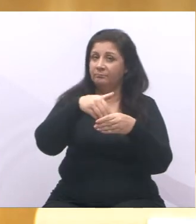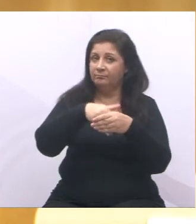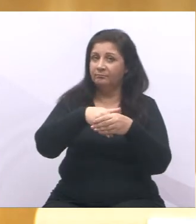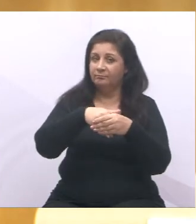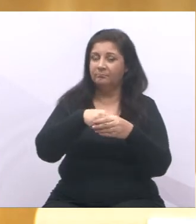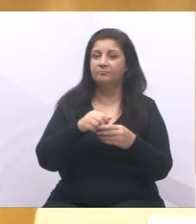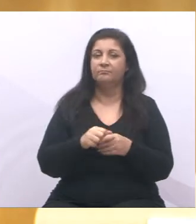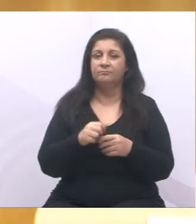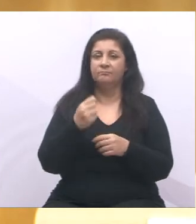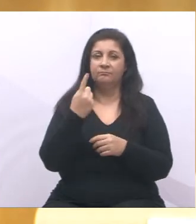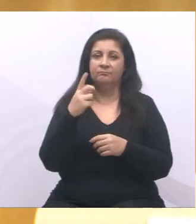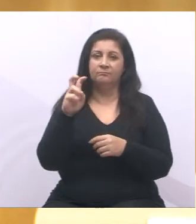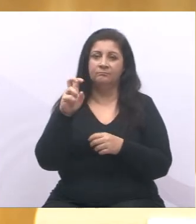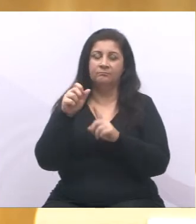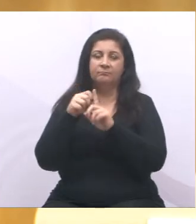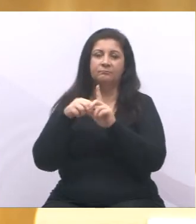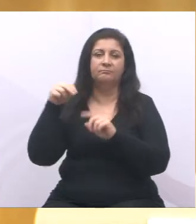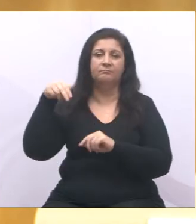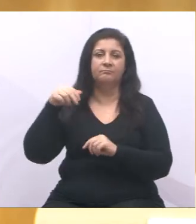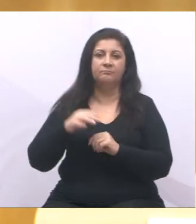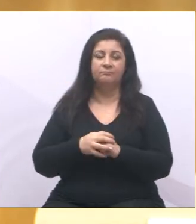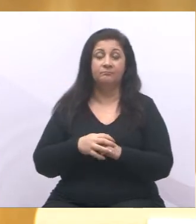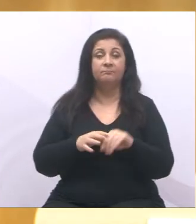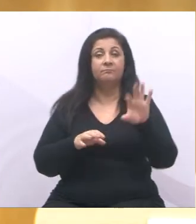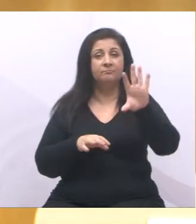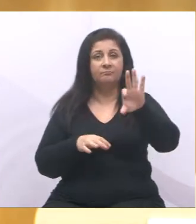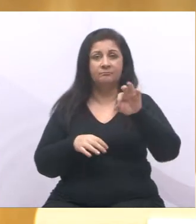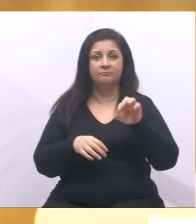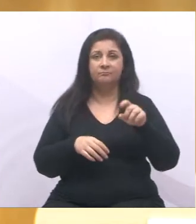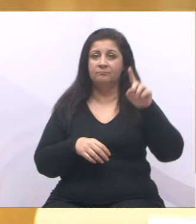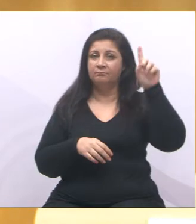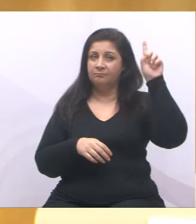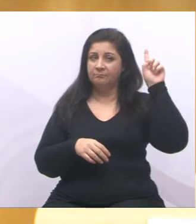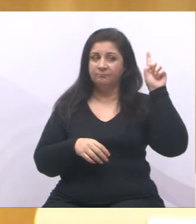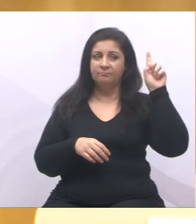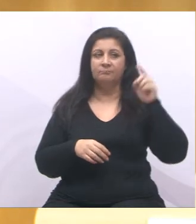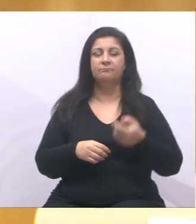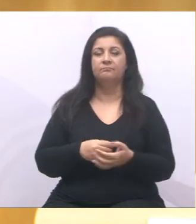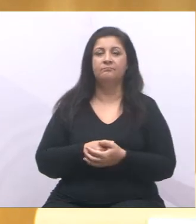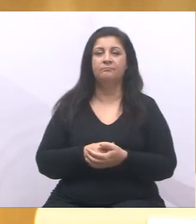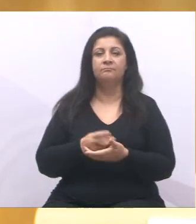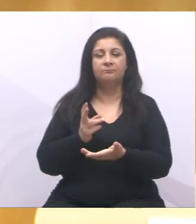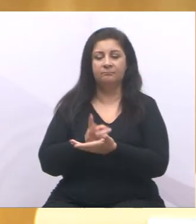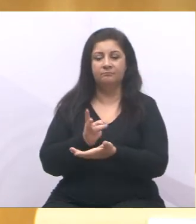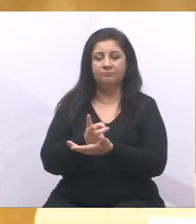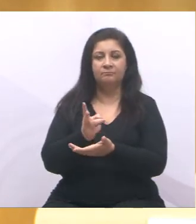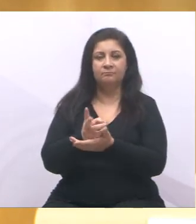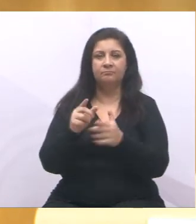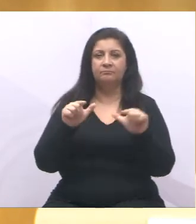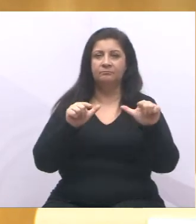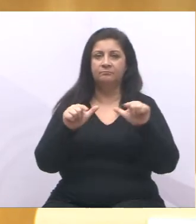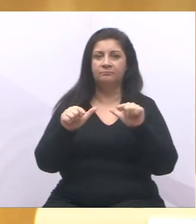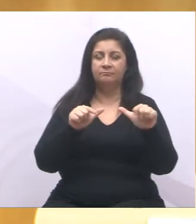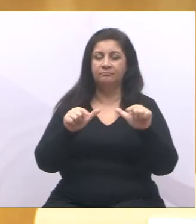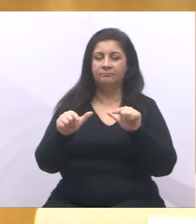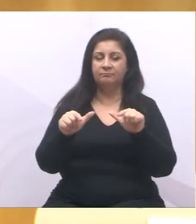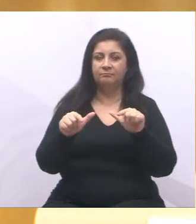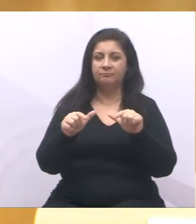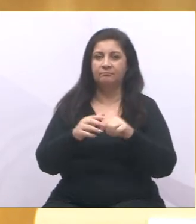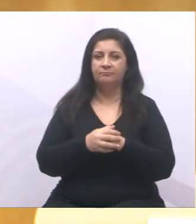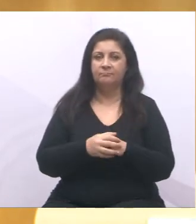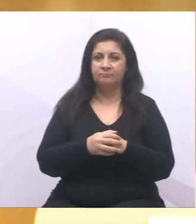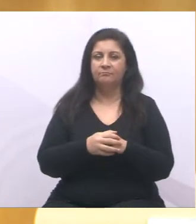de 15 de novembro. E nos escolheram para que nós pudéssemos continuar o trabalho que estamos fazendo